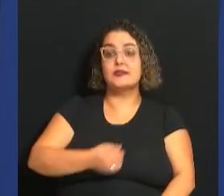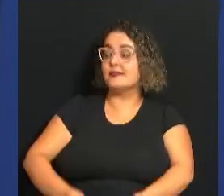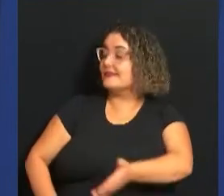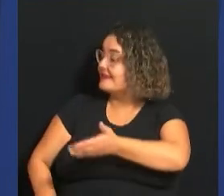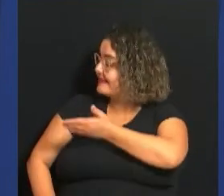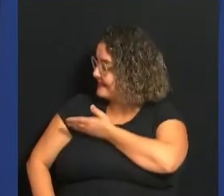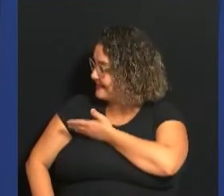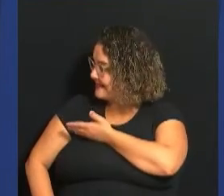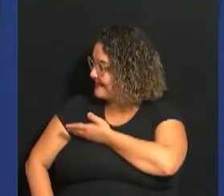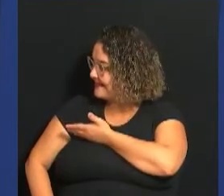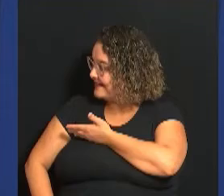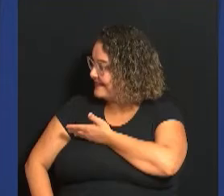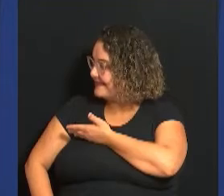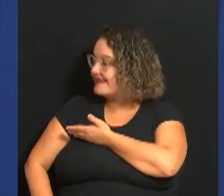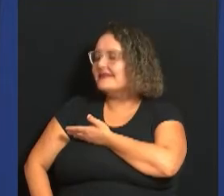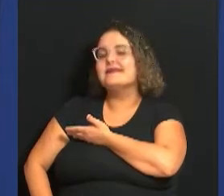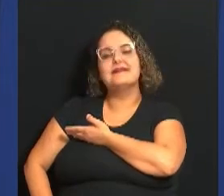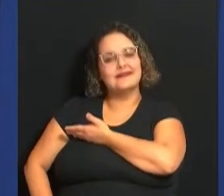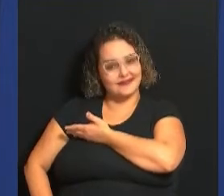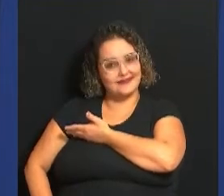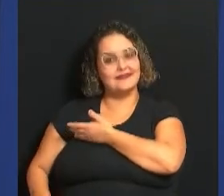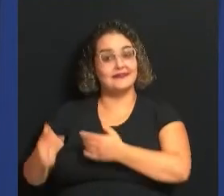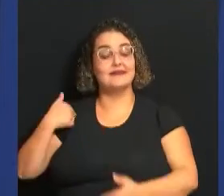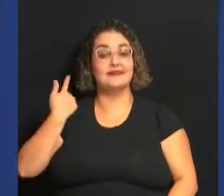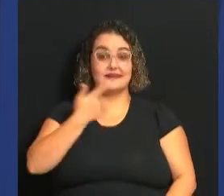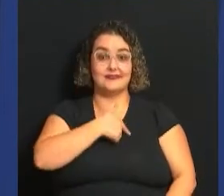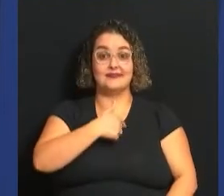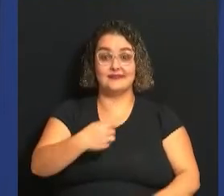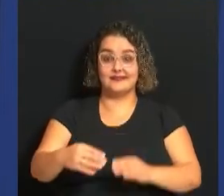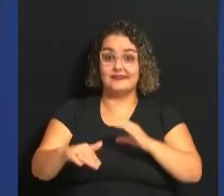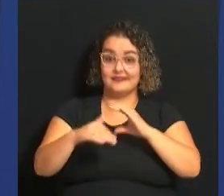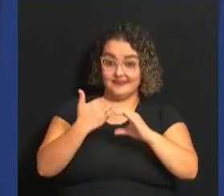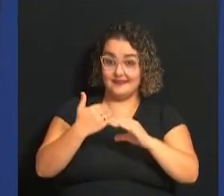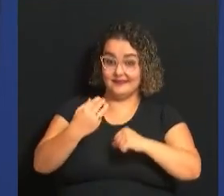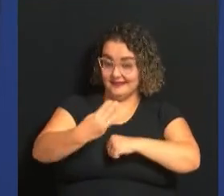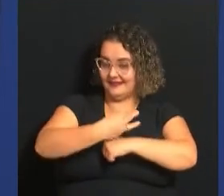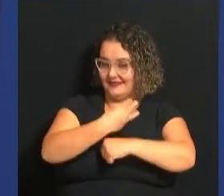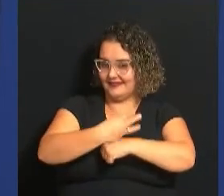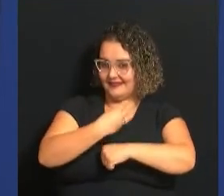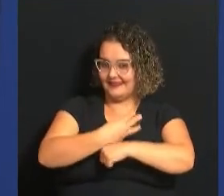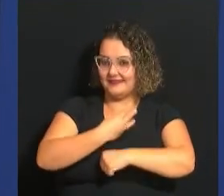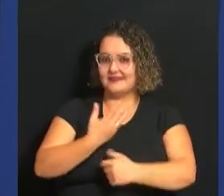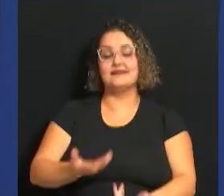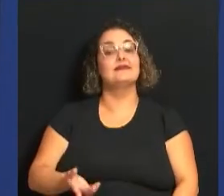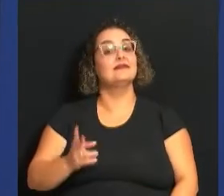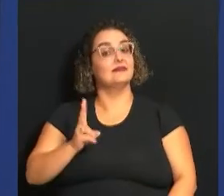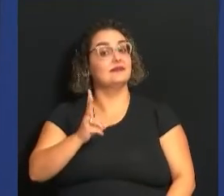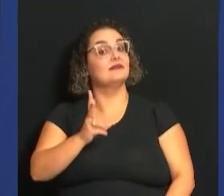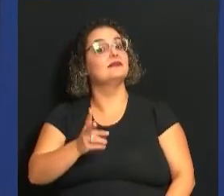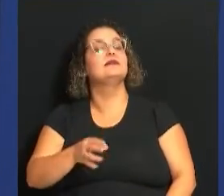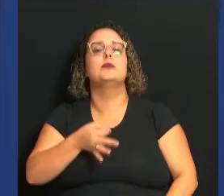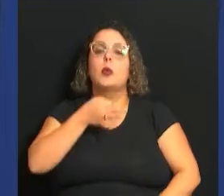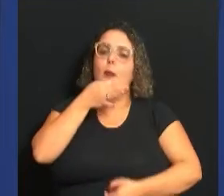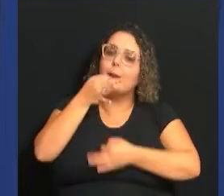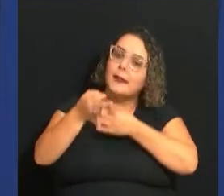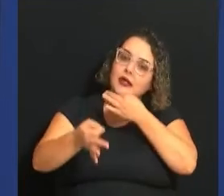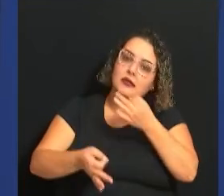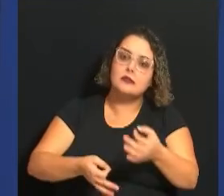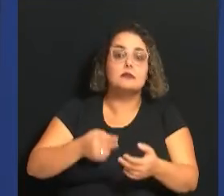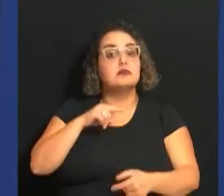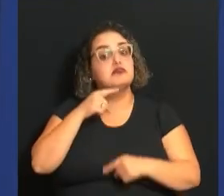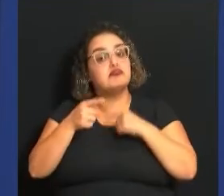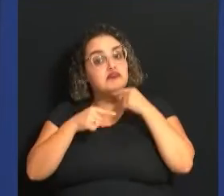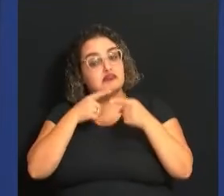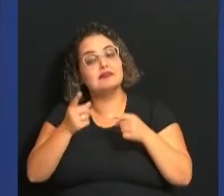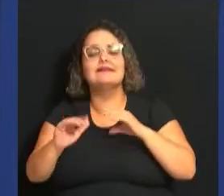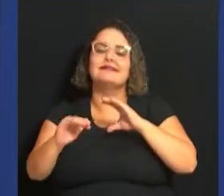seu vídeo? É o nosso WhatsApp. Faz o seguinte, anota esse número aí. E sempre que tiver alguma sugestão, alguma dúvida, manda